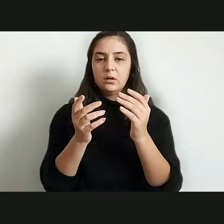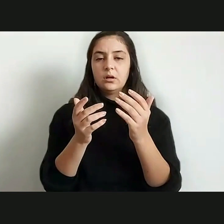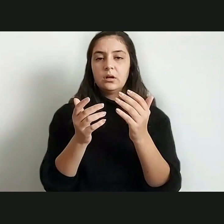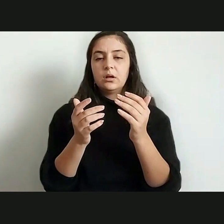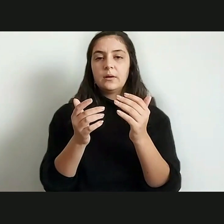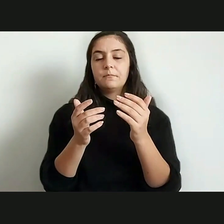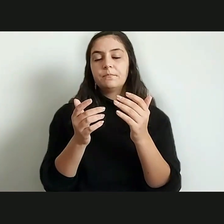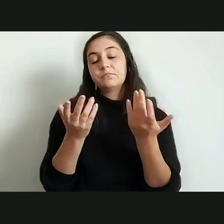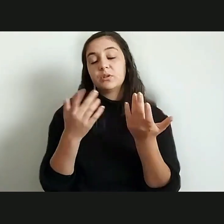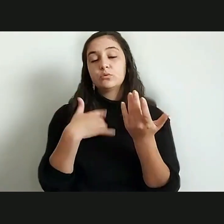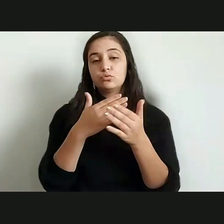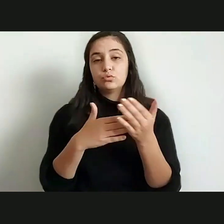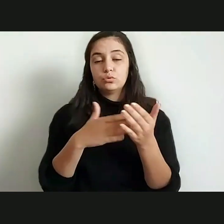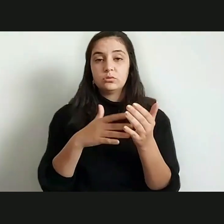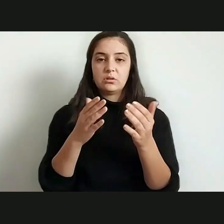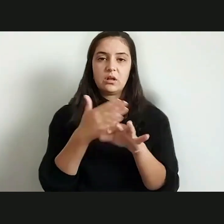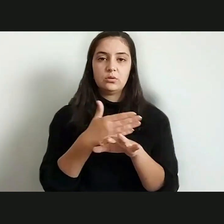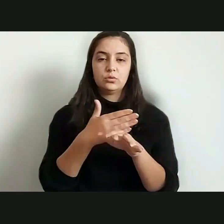eu li-o na altura que ele foi